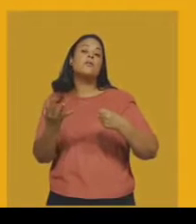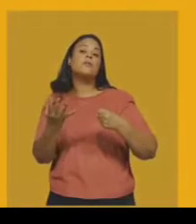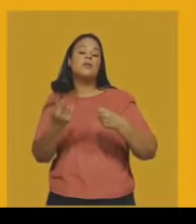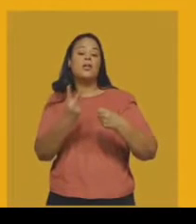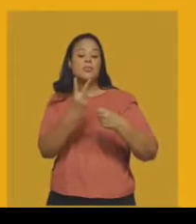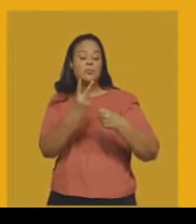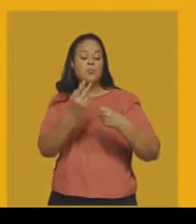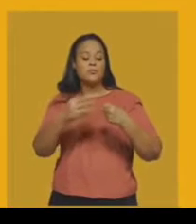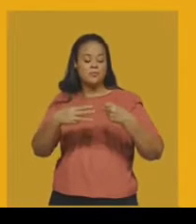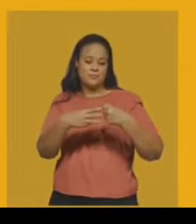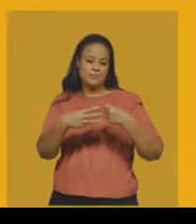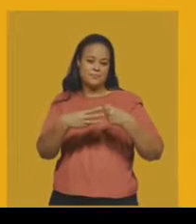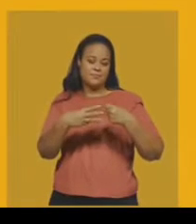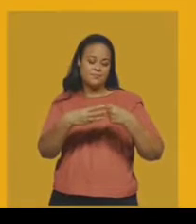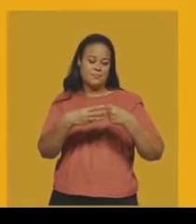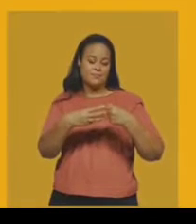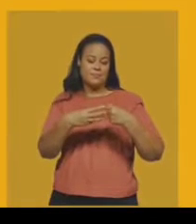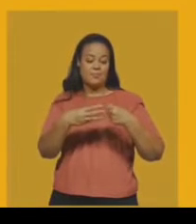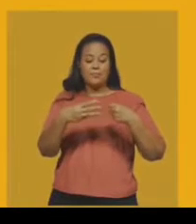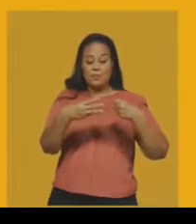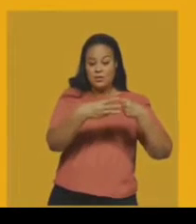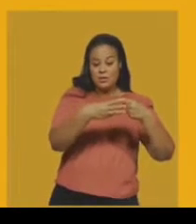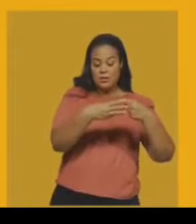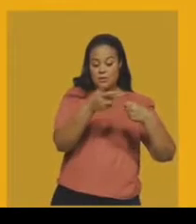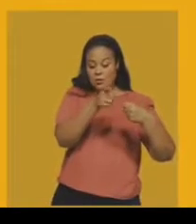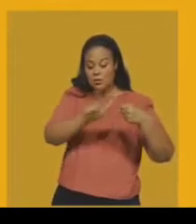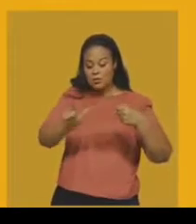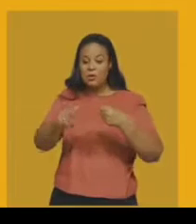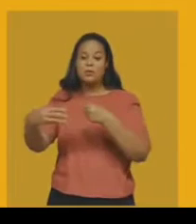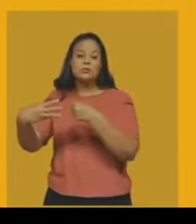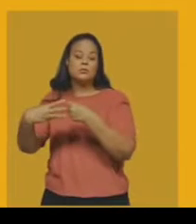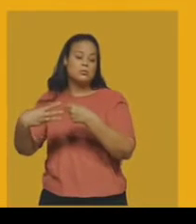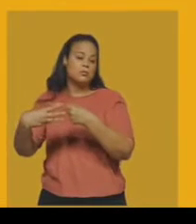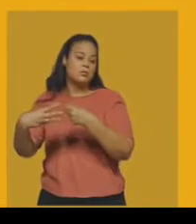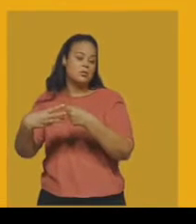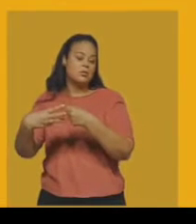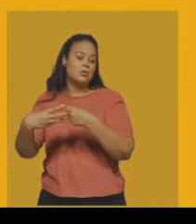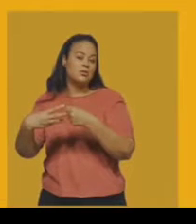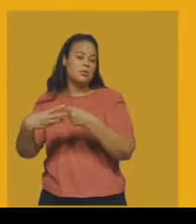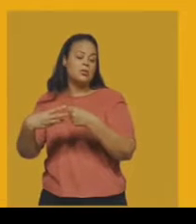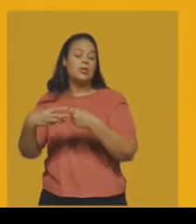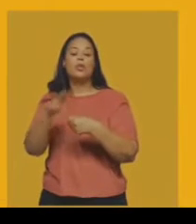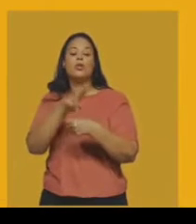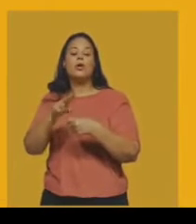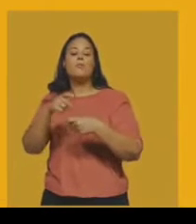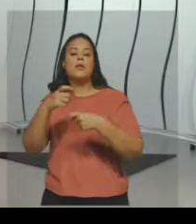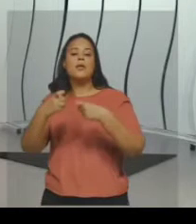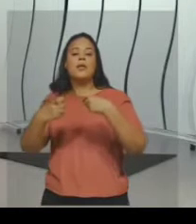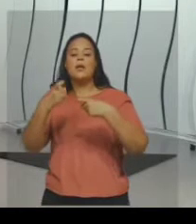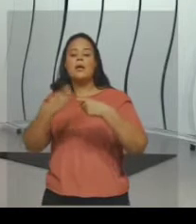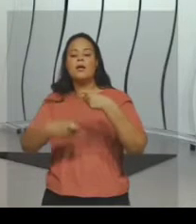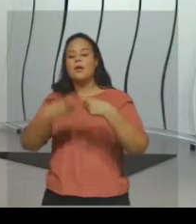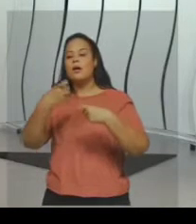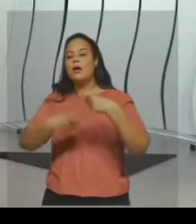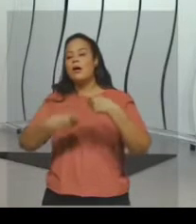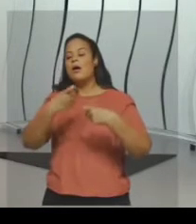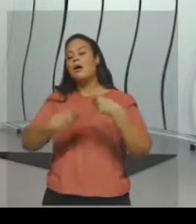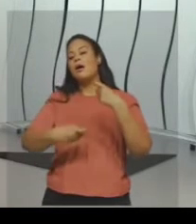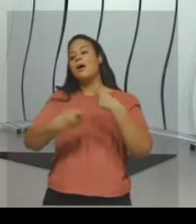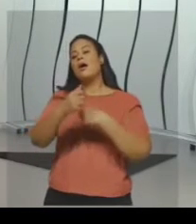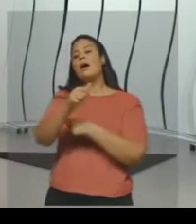duas células separadas. A gente chama isso de divisão binária, é um tipo de reprodução assexuada.